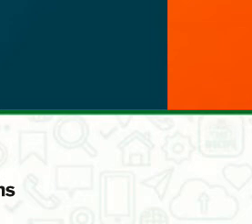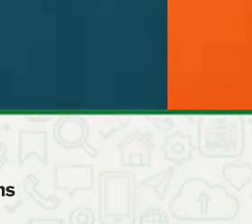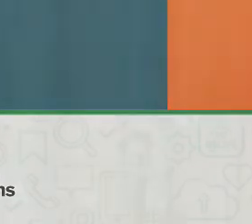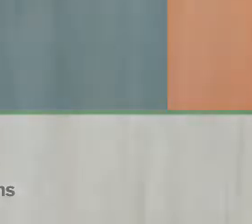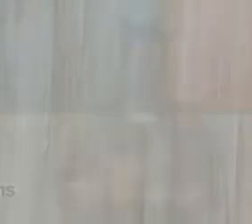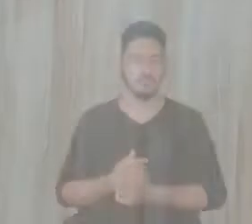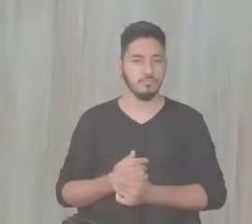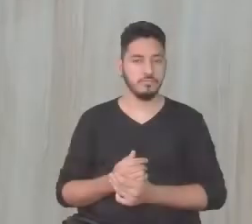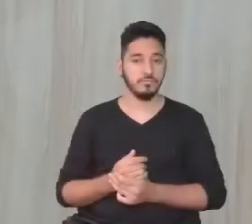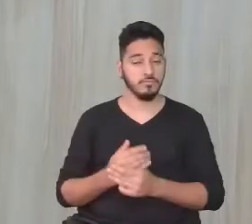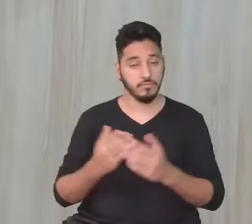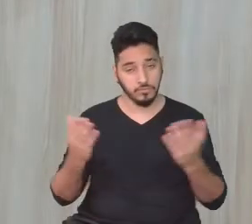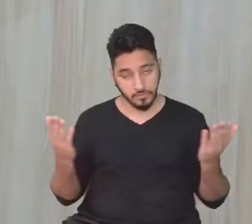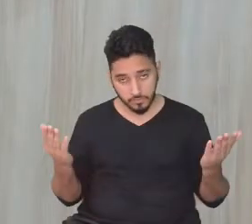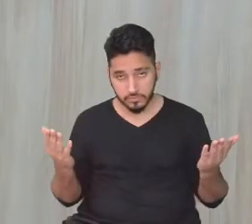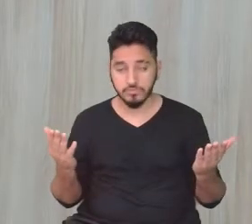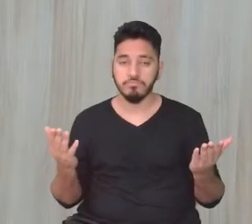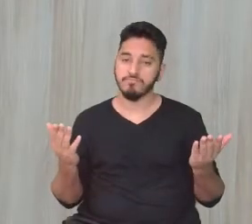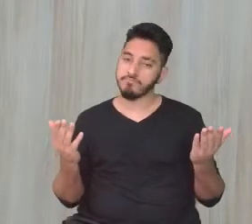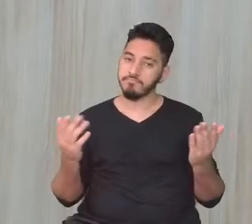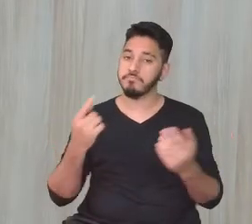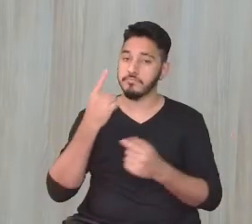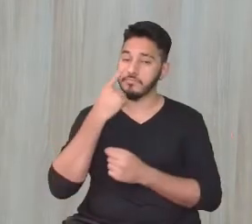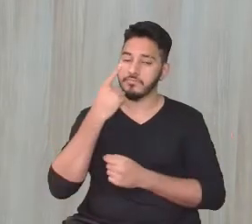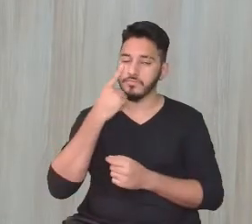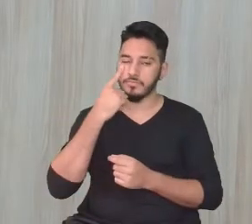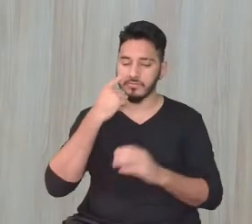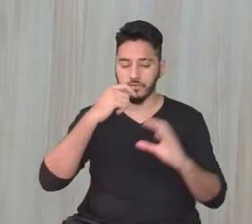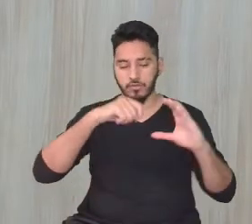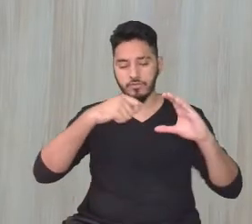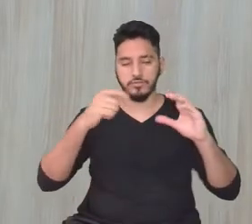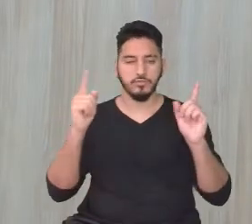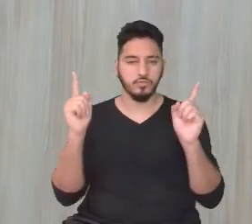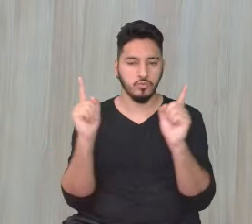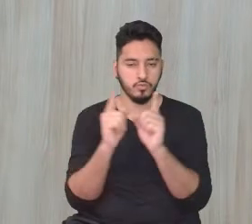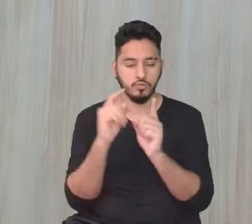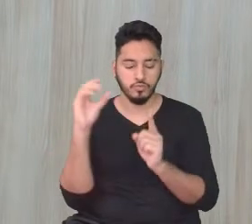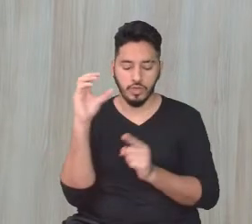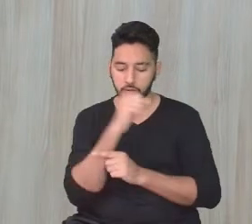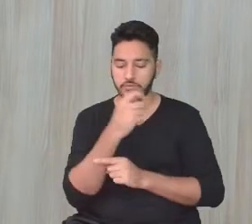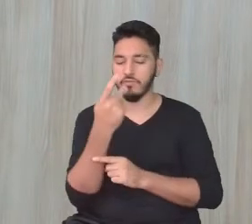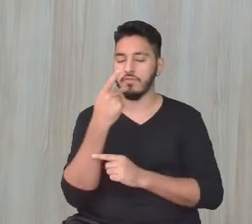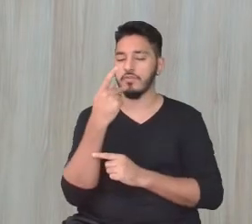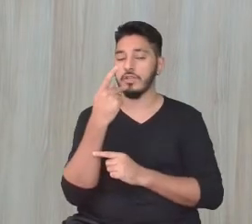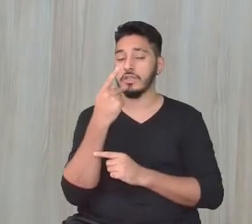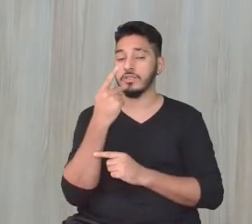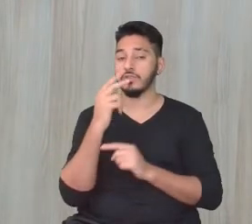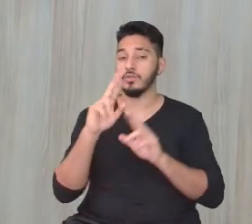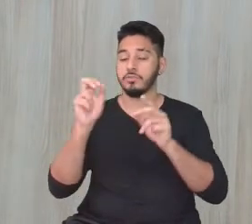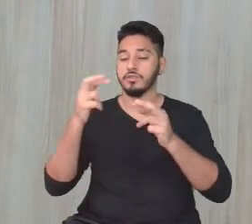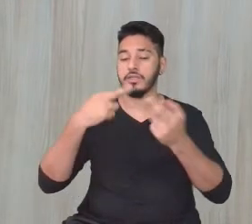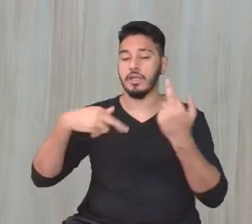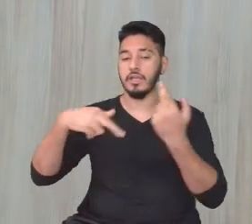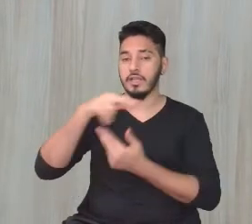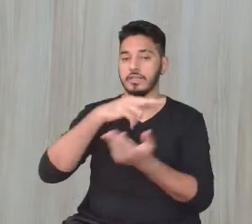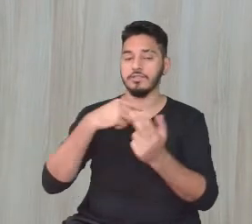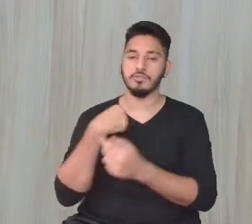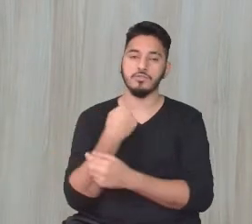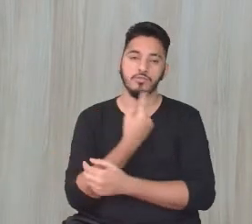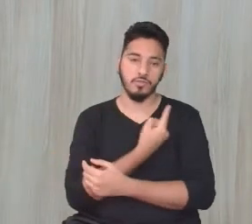pois é Julie justamente o vídeozinho curto que vai tratar real dessa relação